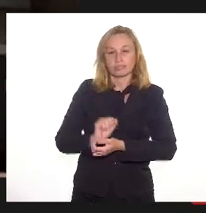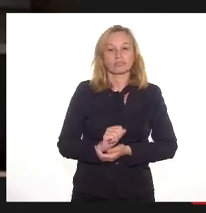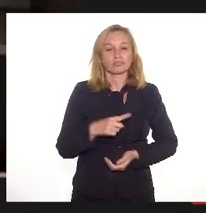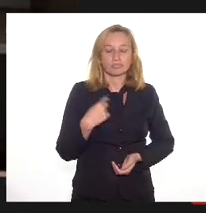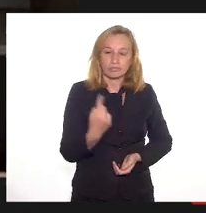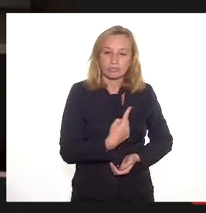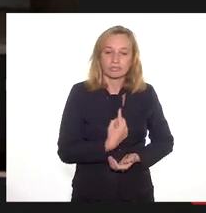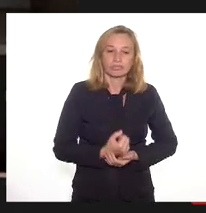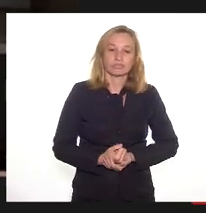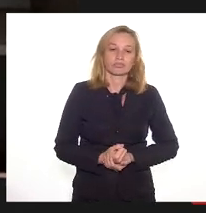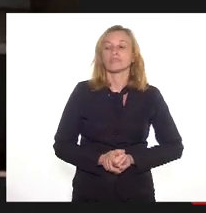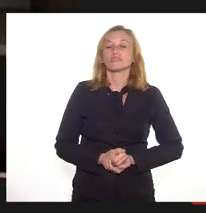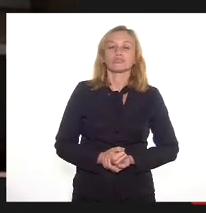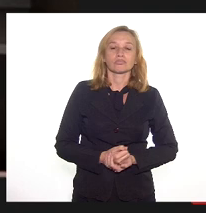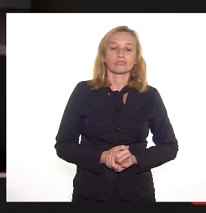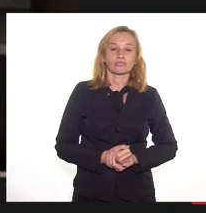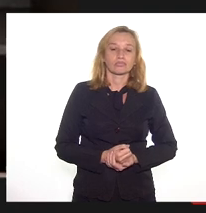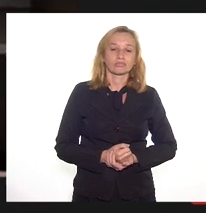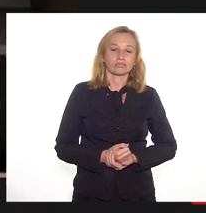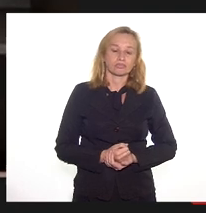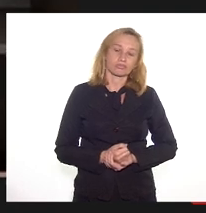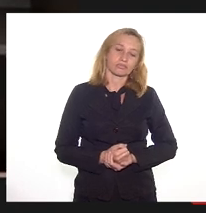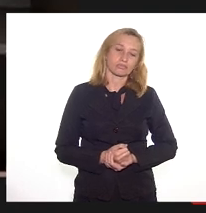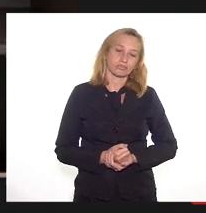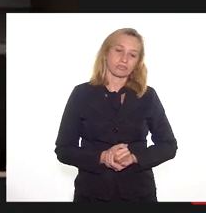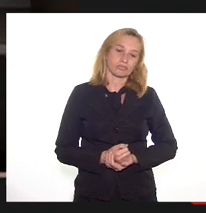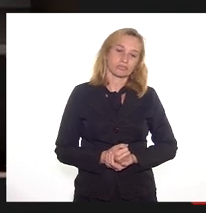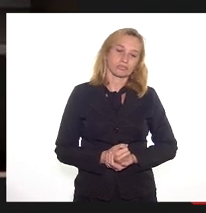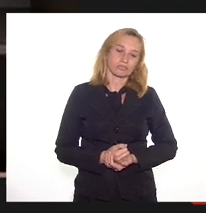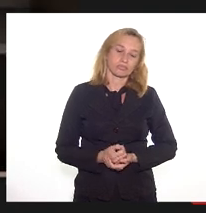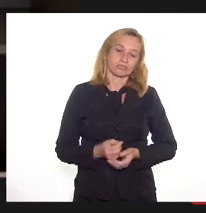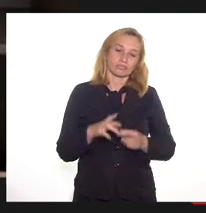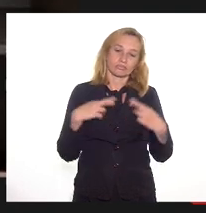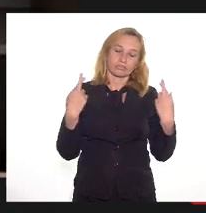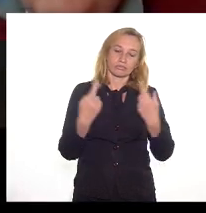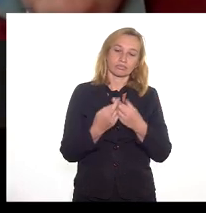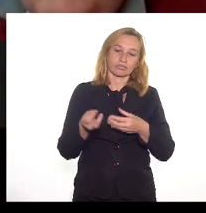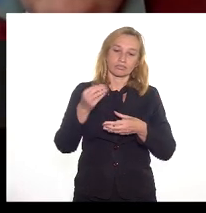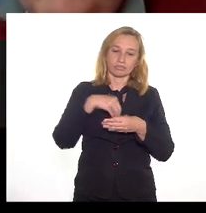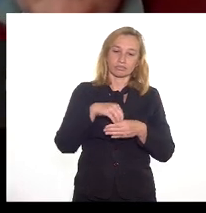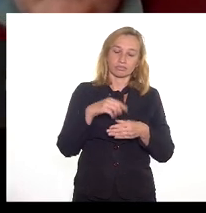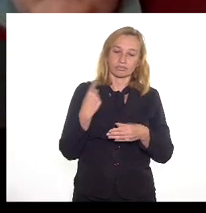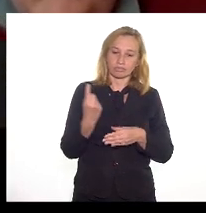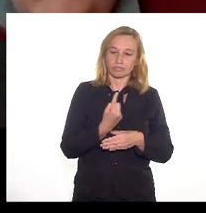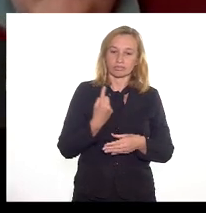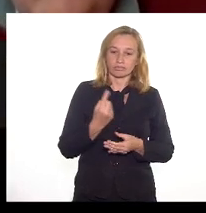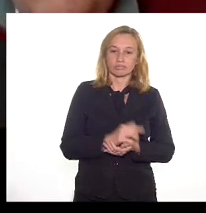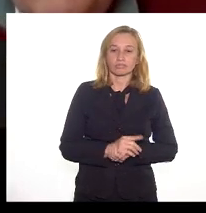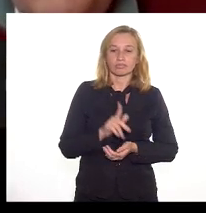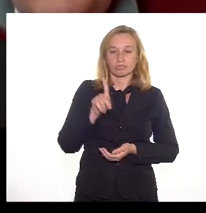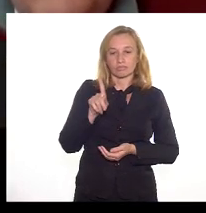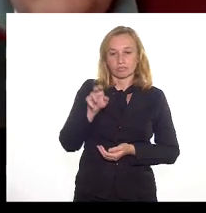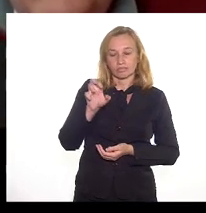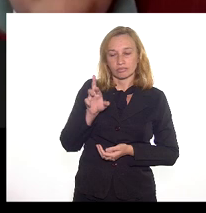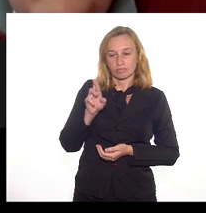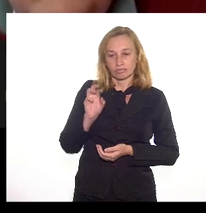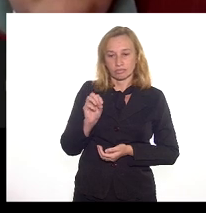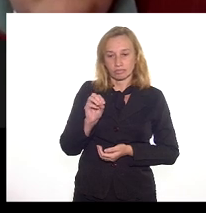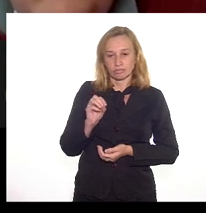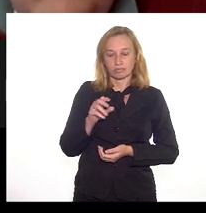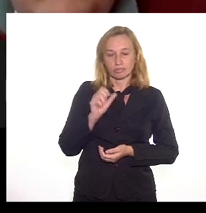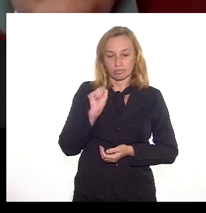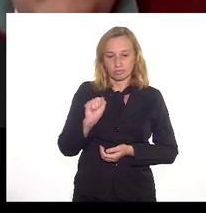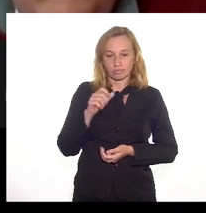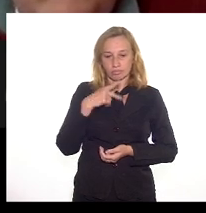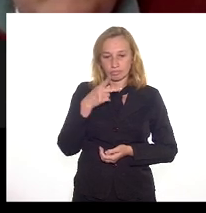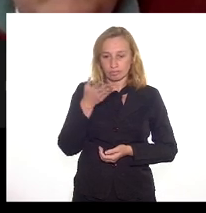Nós, então, faremos uma agenda interna nossa. Então, com a palavra aí, o senhor Pedro